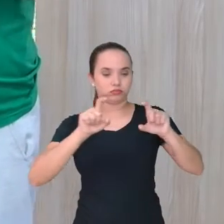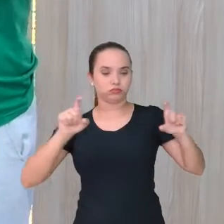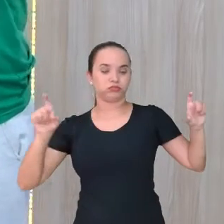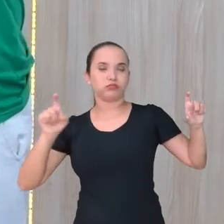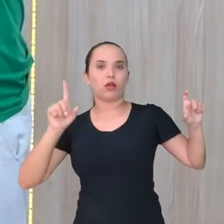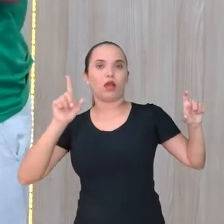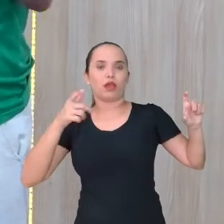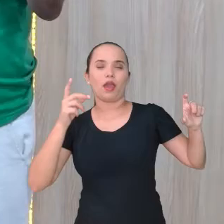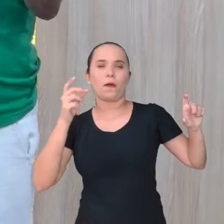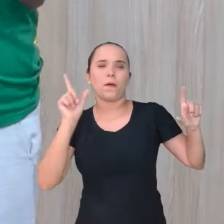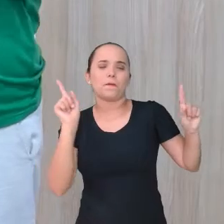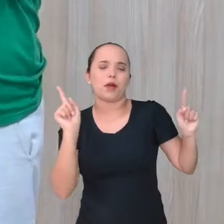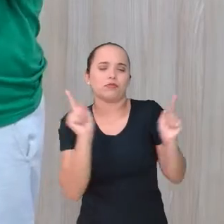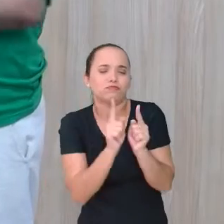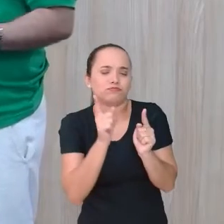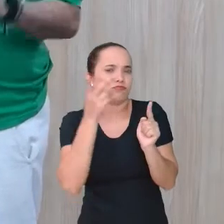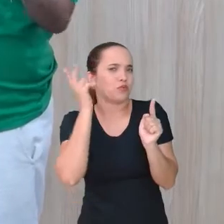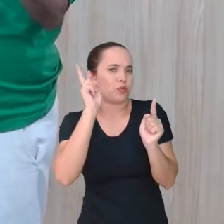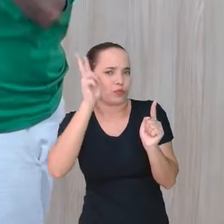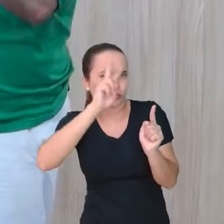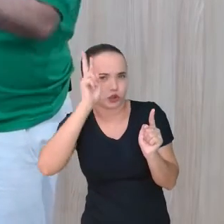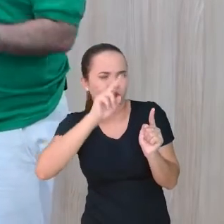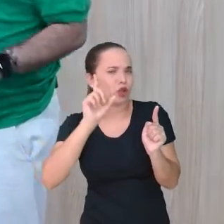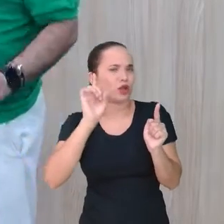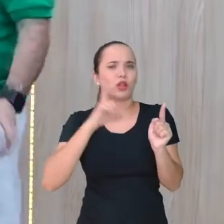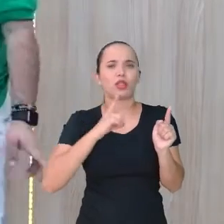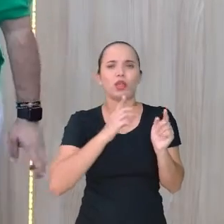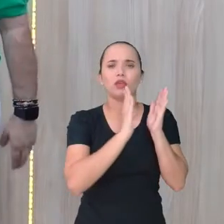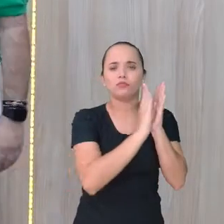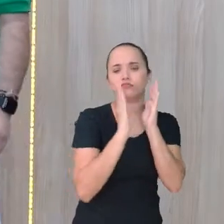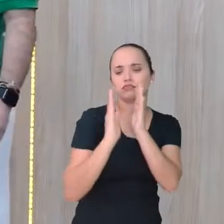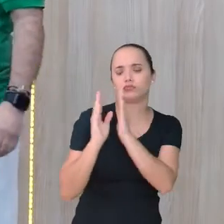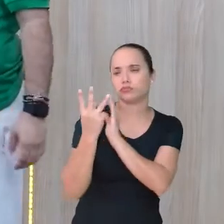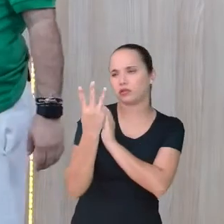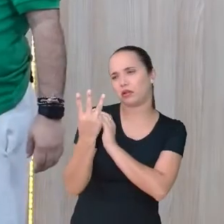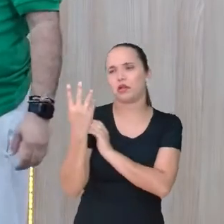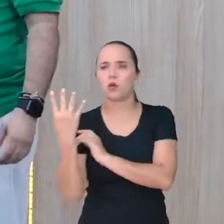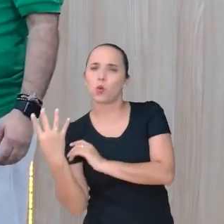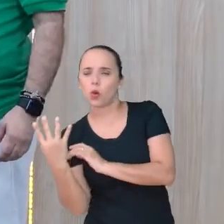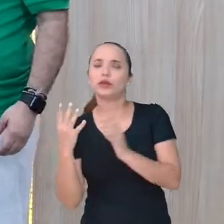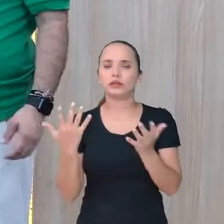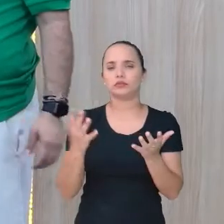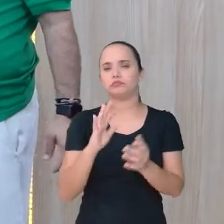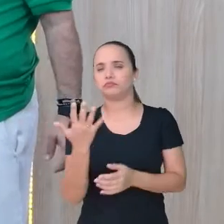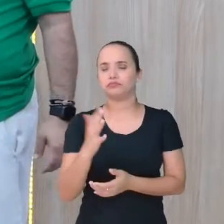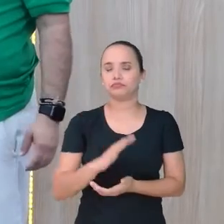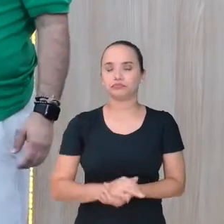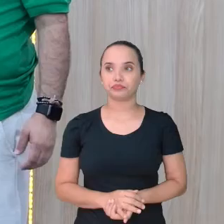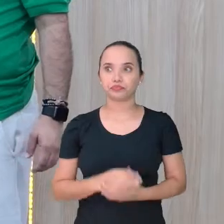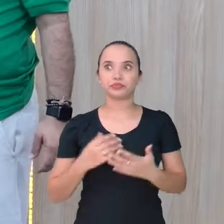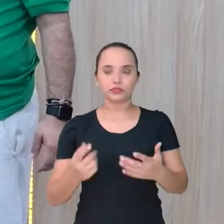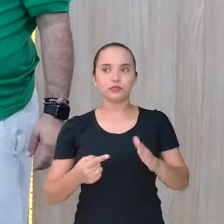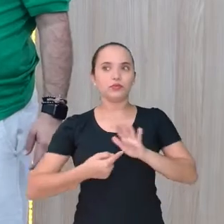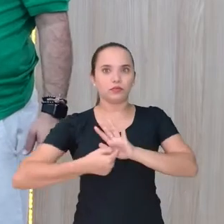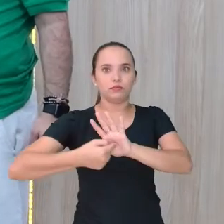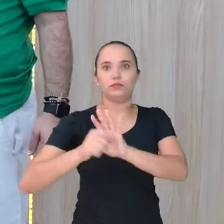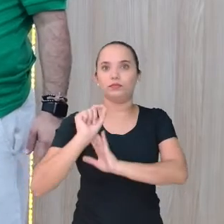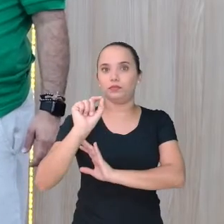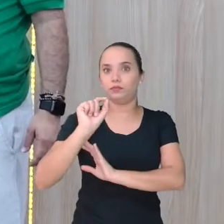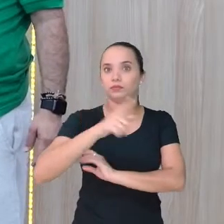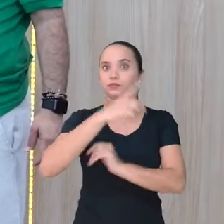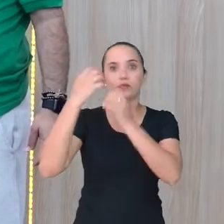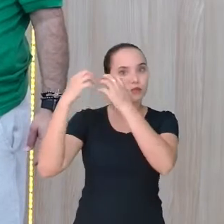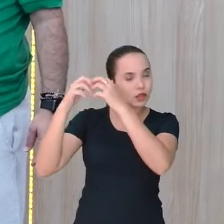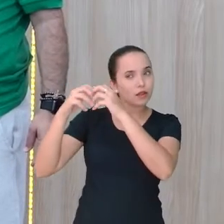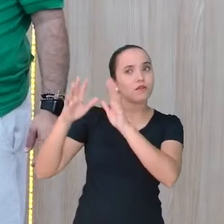é uma mini história, né, 3 quadros, 3, 4 quadros, né, então, trazendo exatamente essa